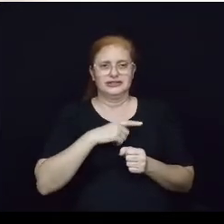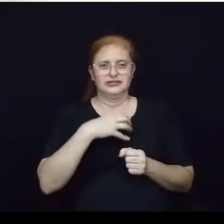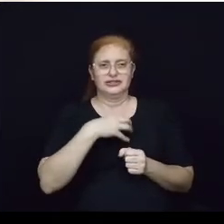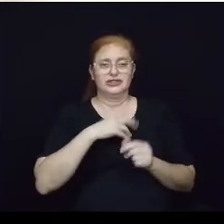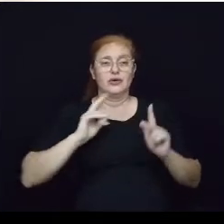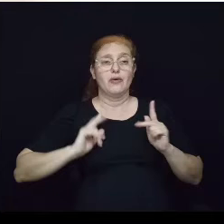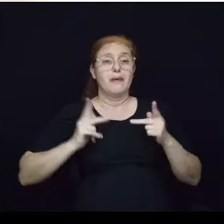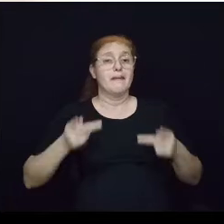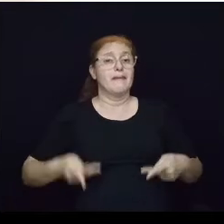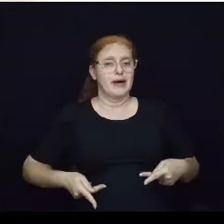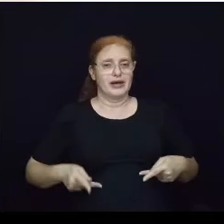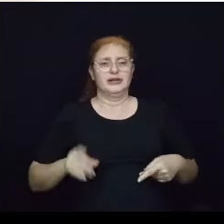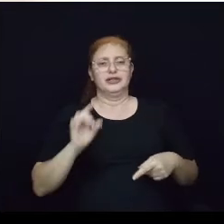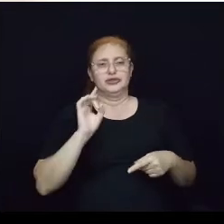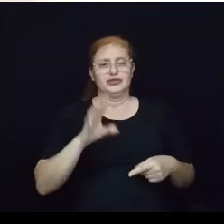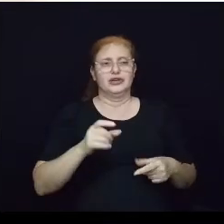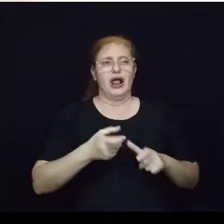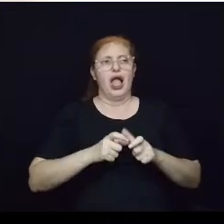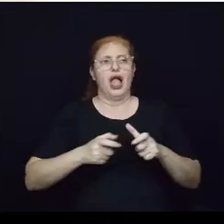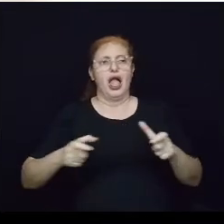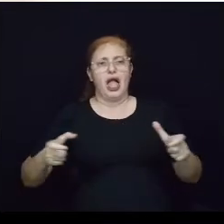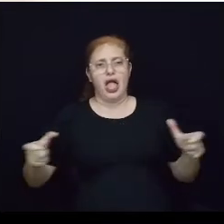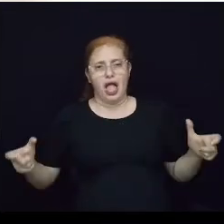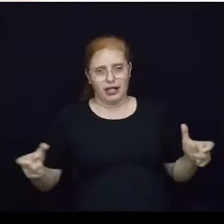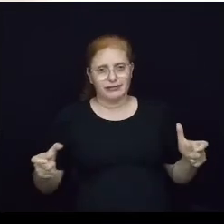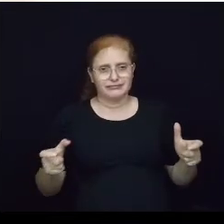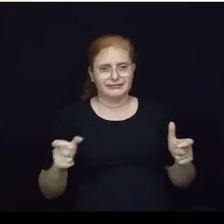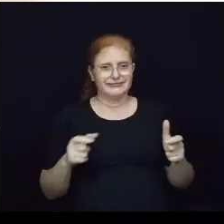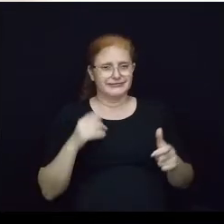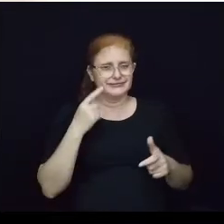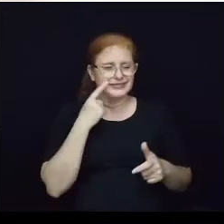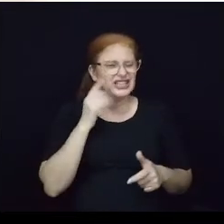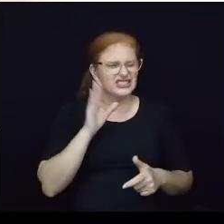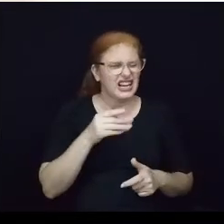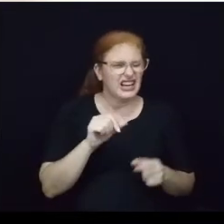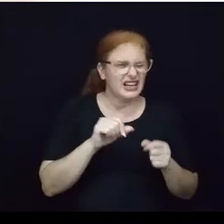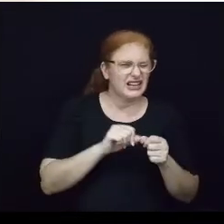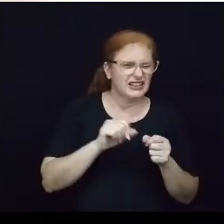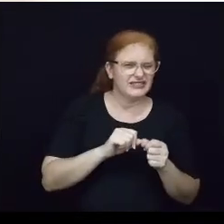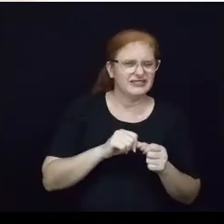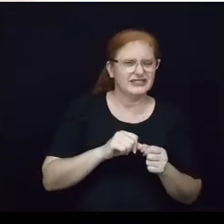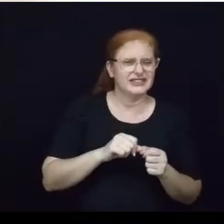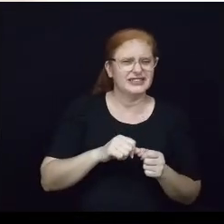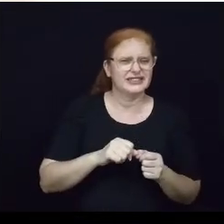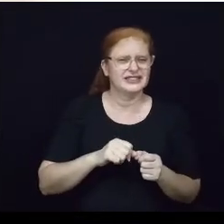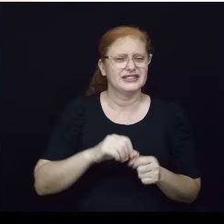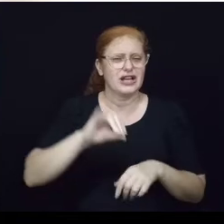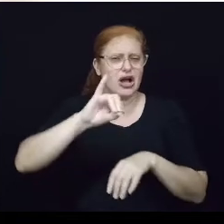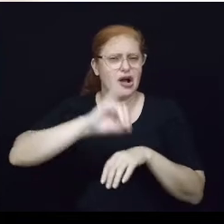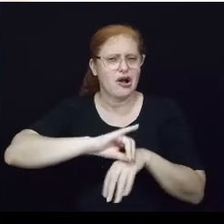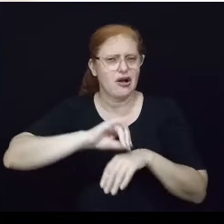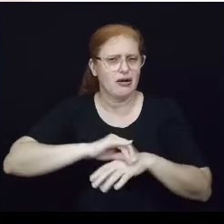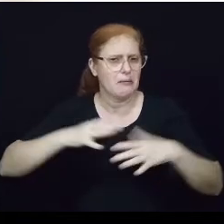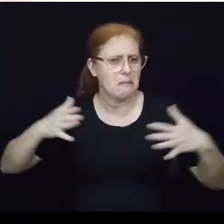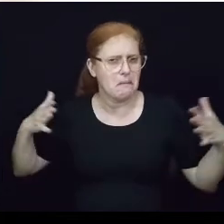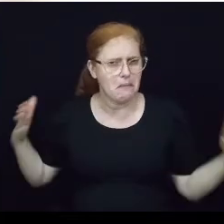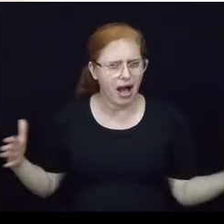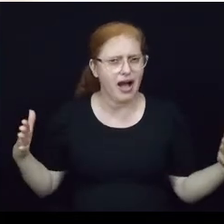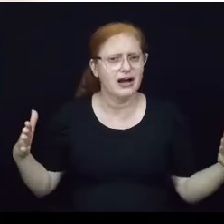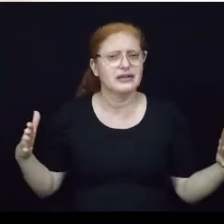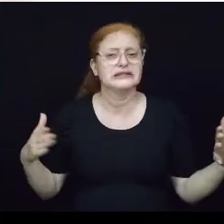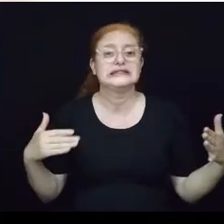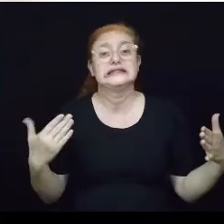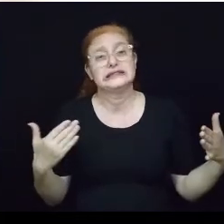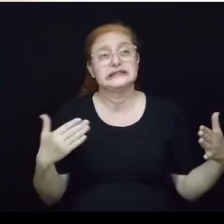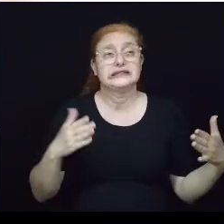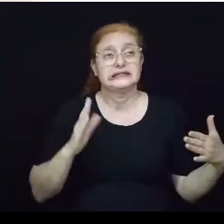é excessivamente grande, não é monumental. Já pensaste em fazer alguma vez uma obra monumental? Quer dizer, já